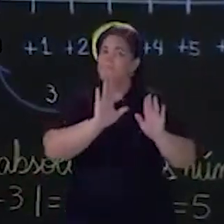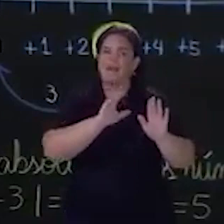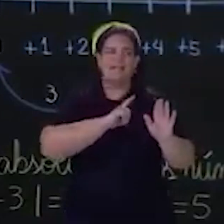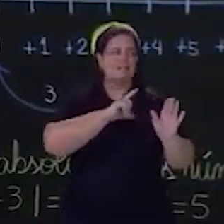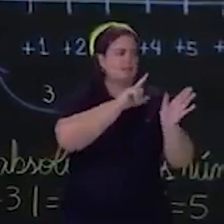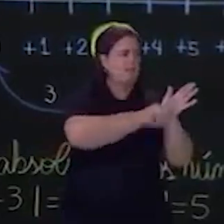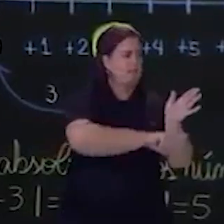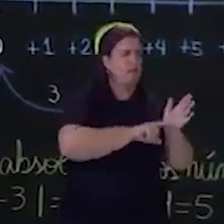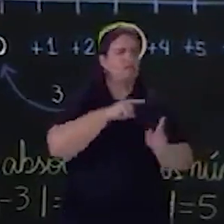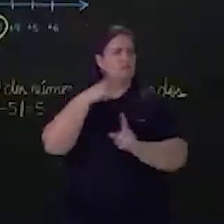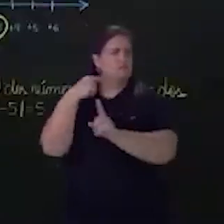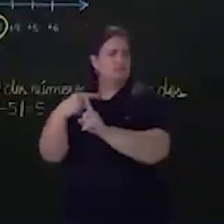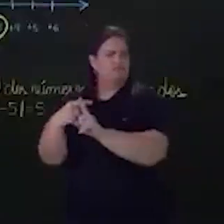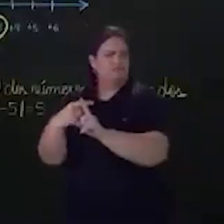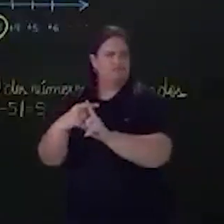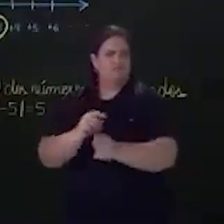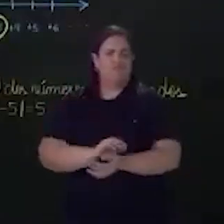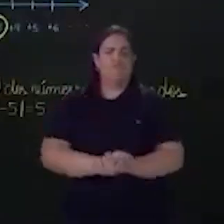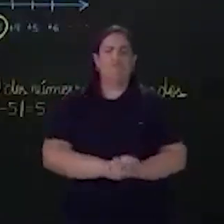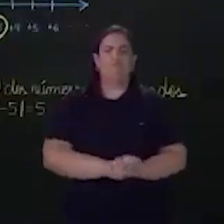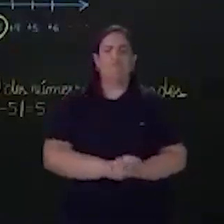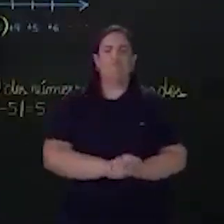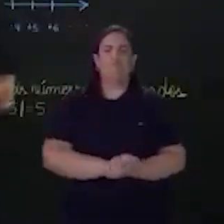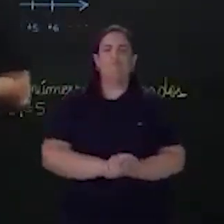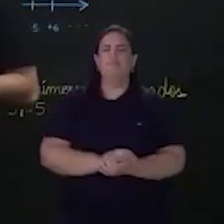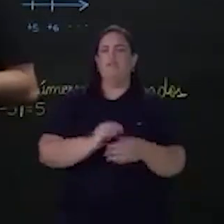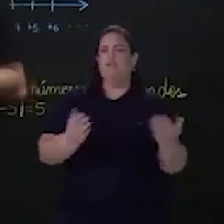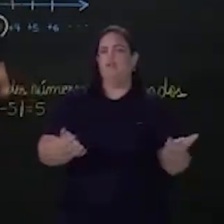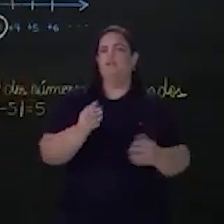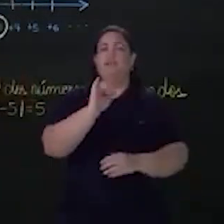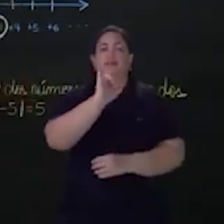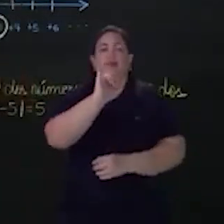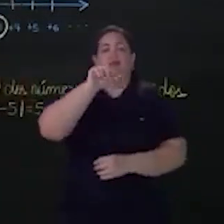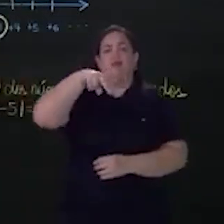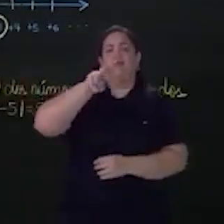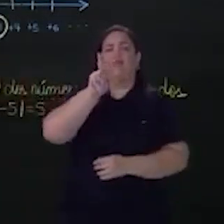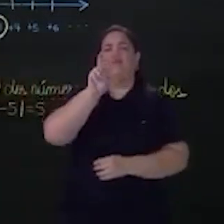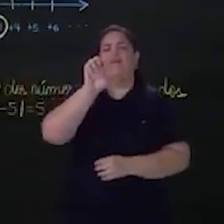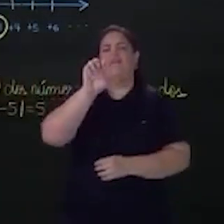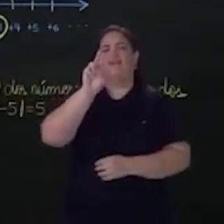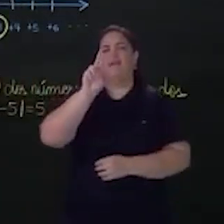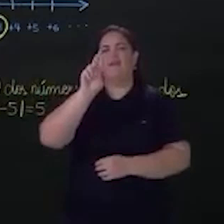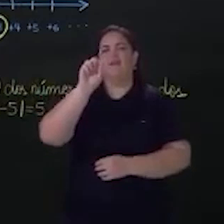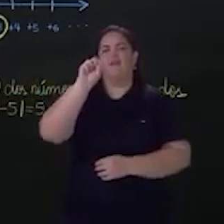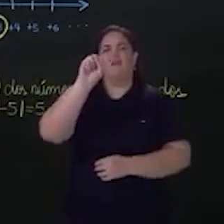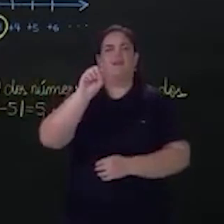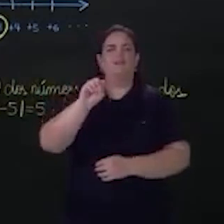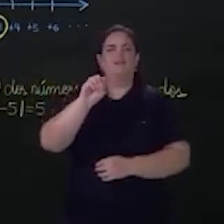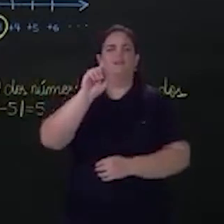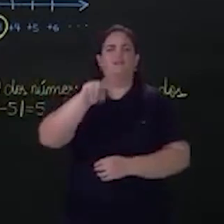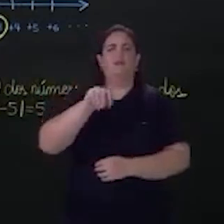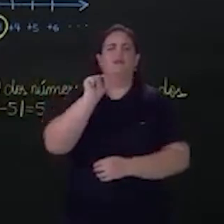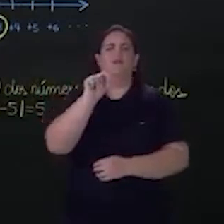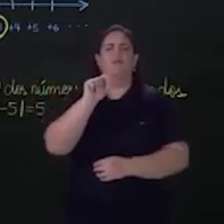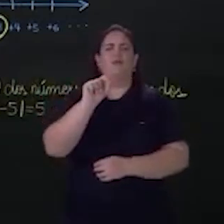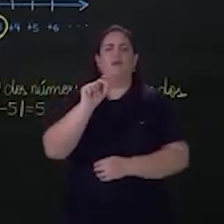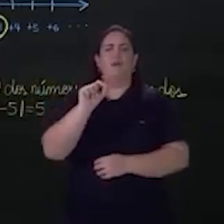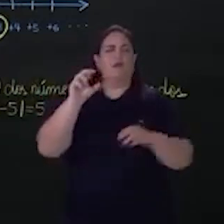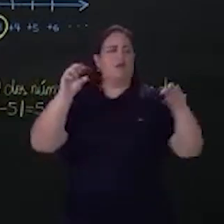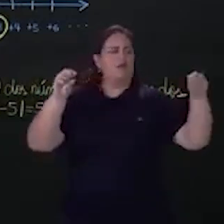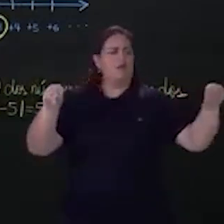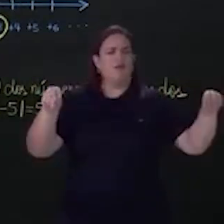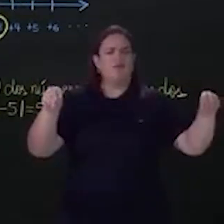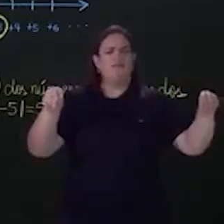são contrários. Quando a gente fala em inverso, a inversão de um número é a troca de posição